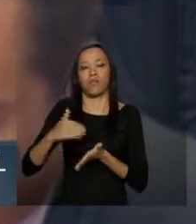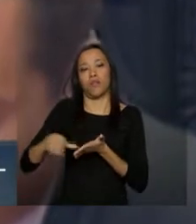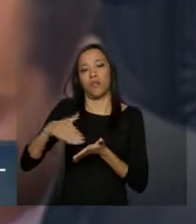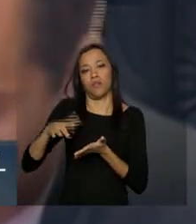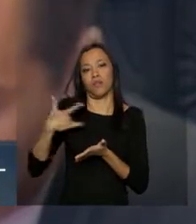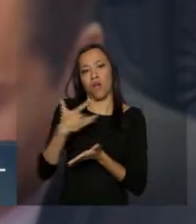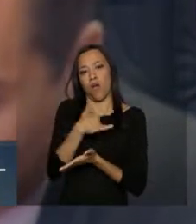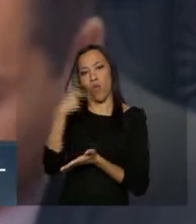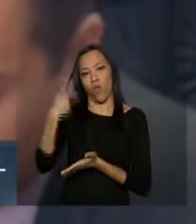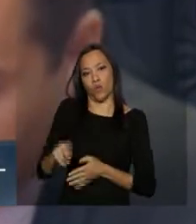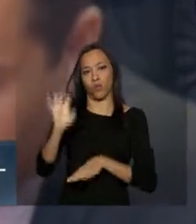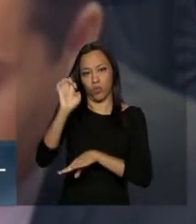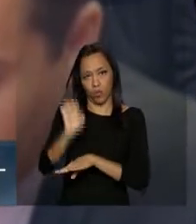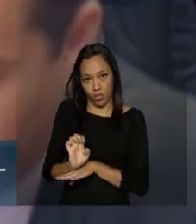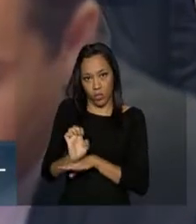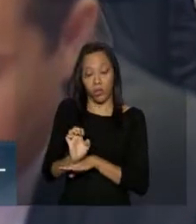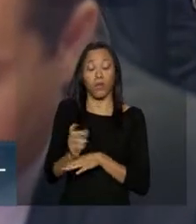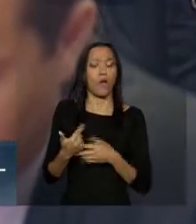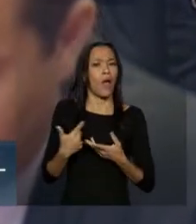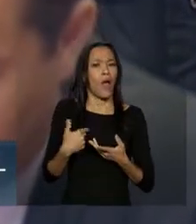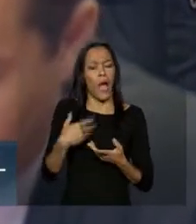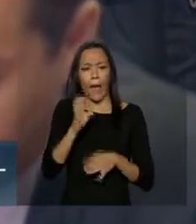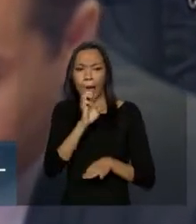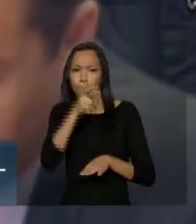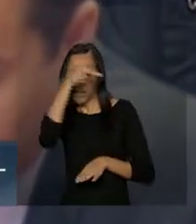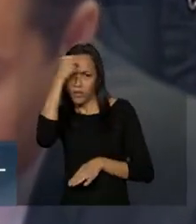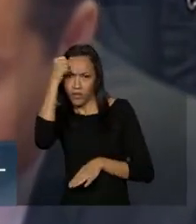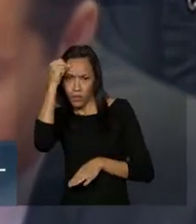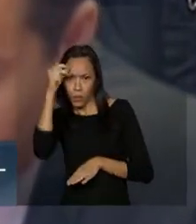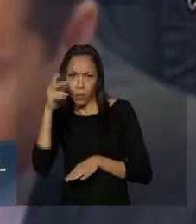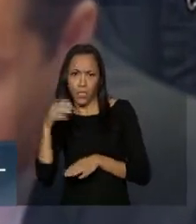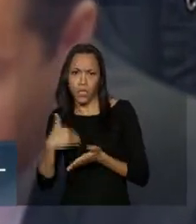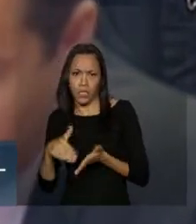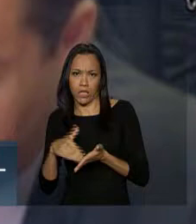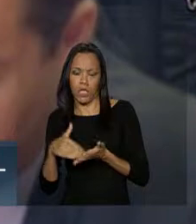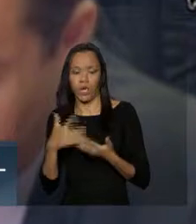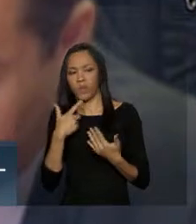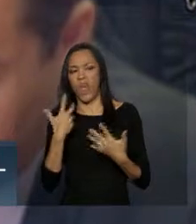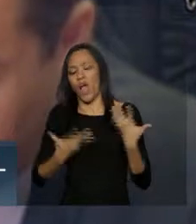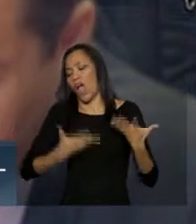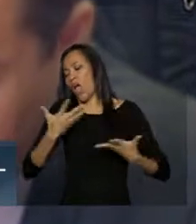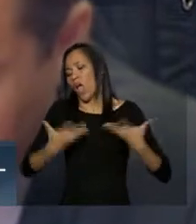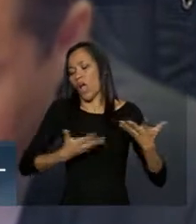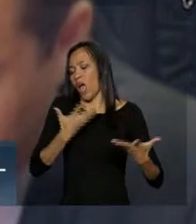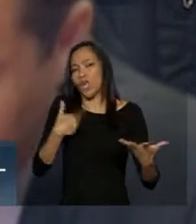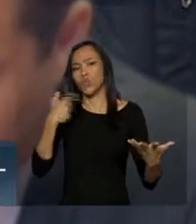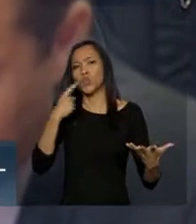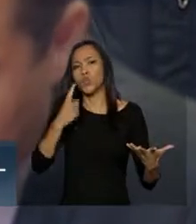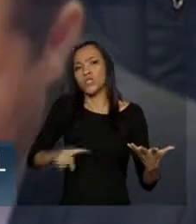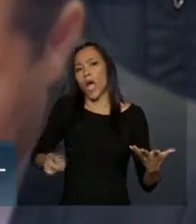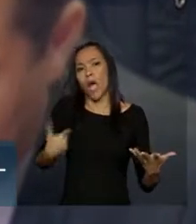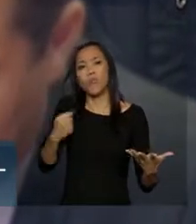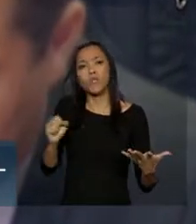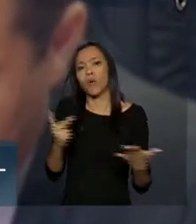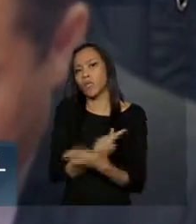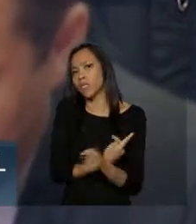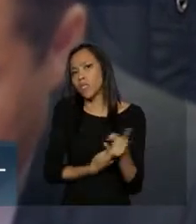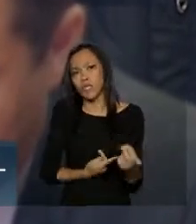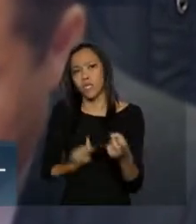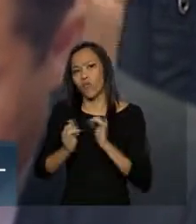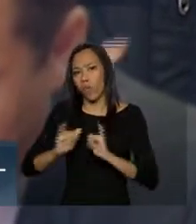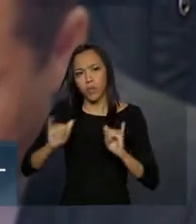Estado. A Prefeitura tem tratado o caso de maneira banal e não tem maiores informações a respeito